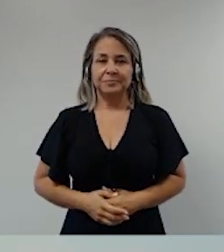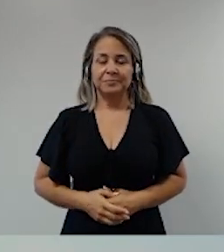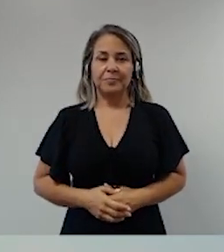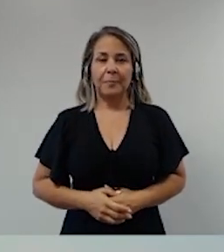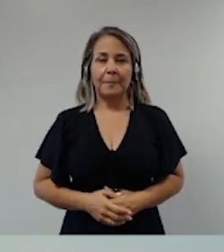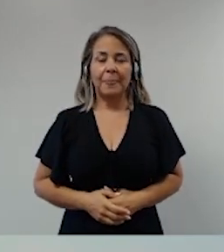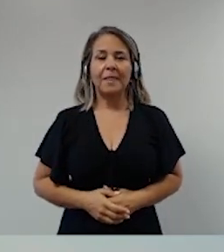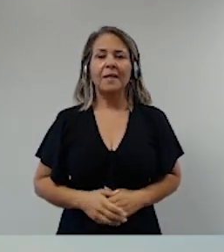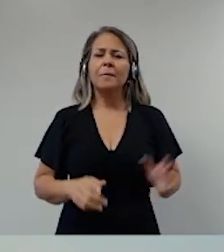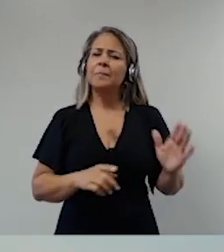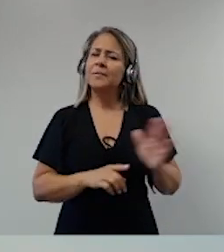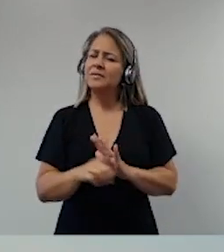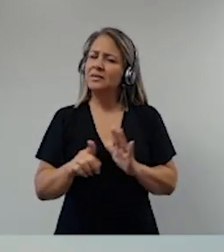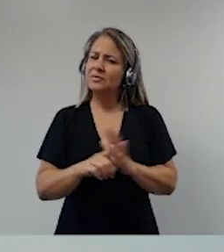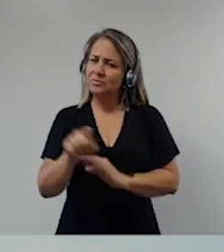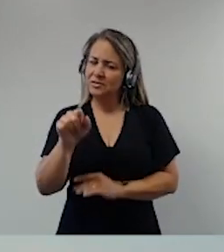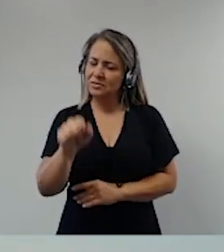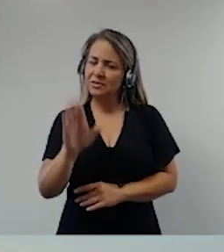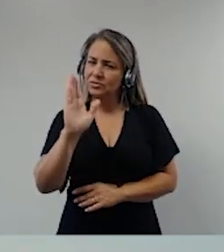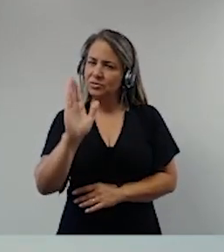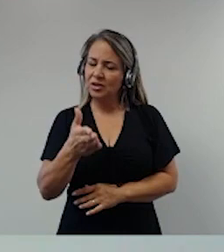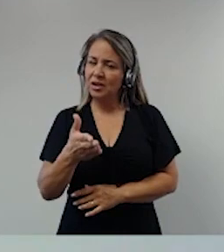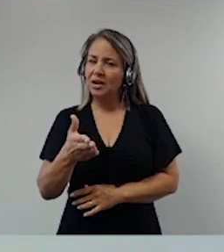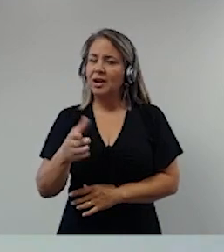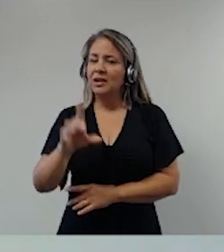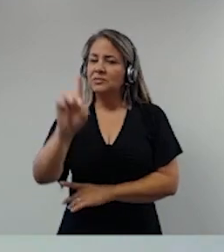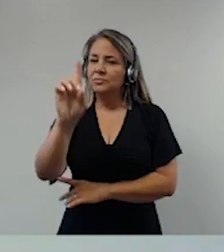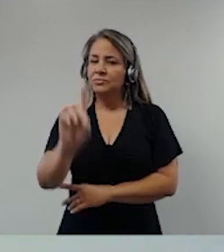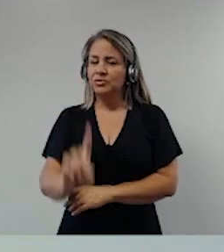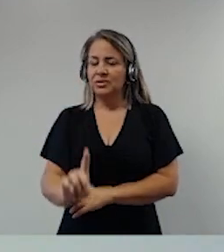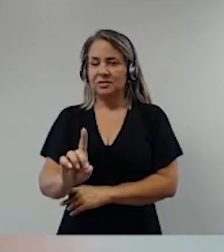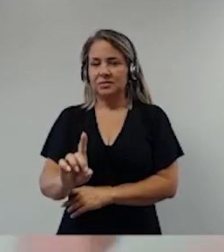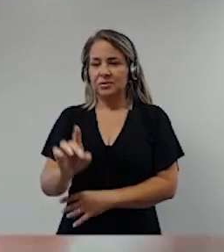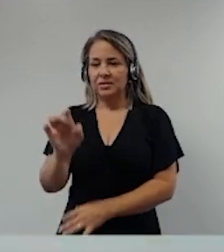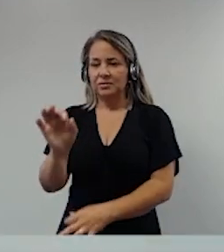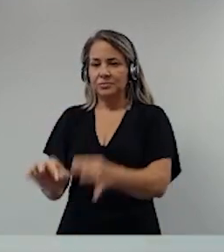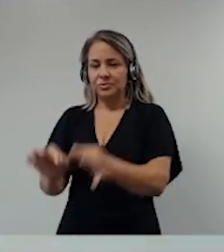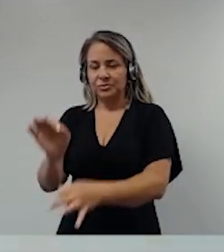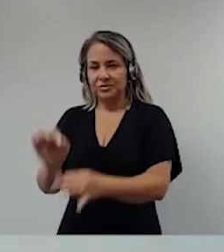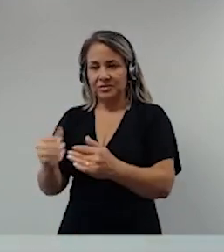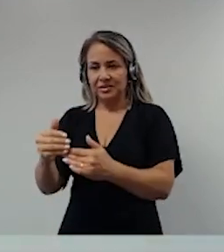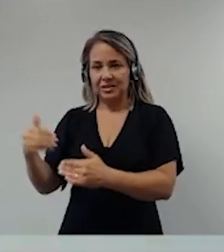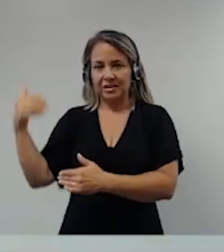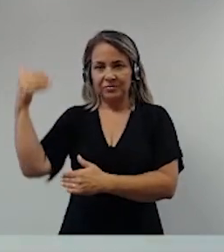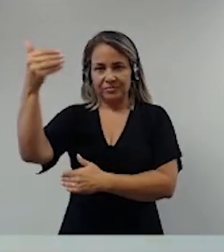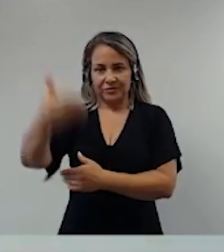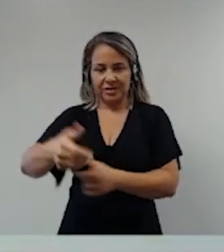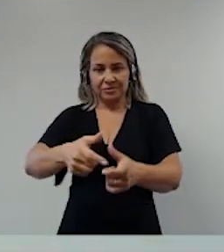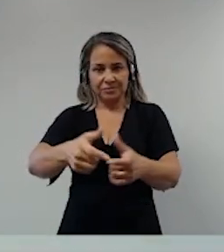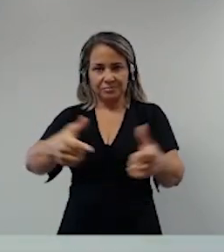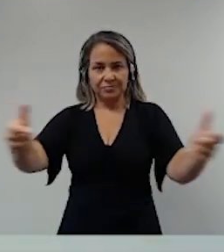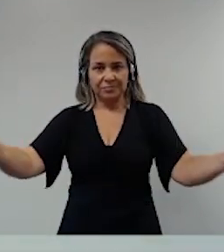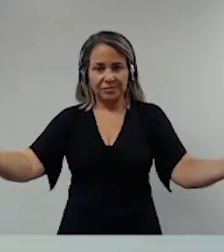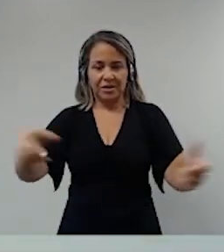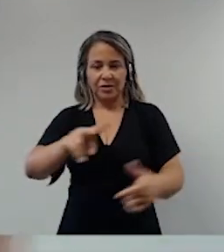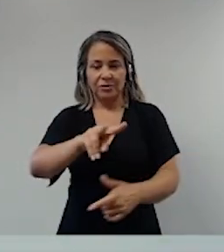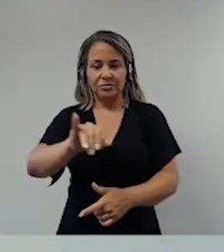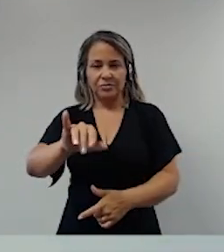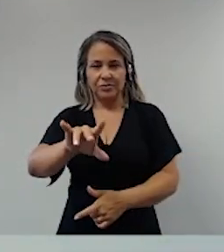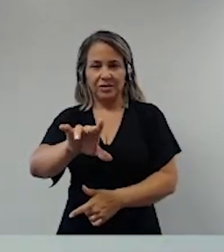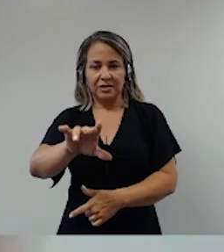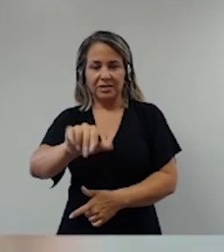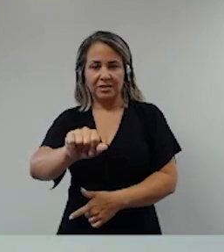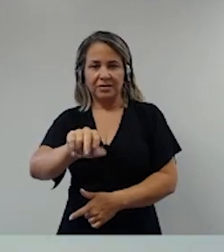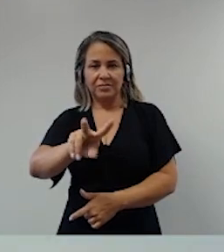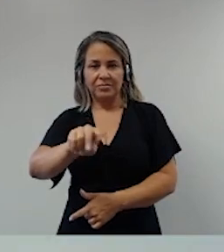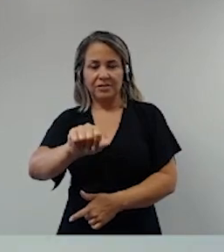você foi diretora jurídica de alguns dos maiores grupos empresariais do país e hoje está à frente da gigante Via Varejo, que inclui Casas